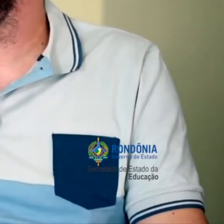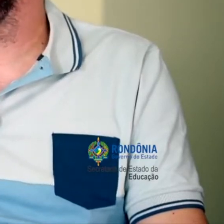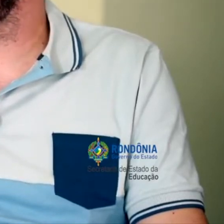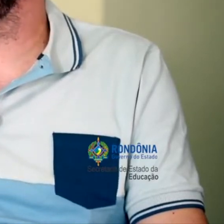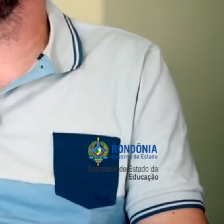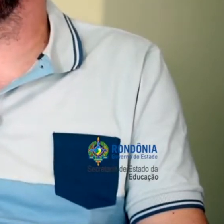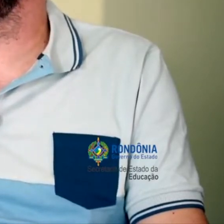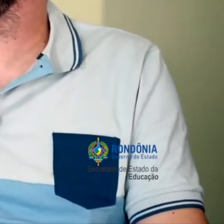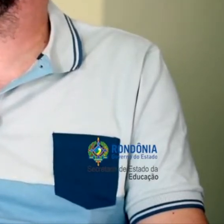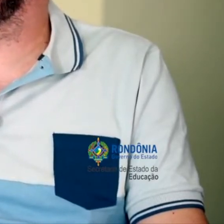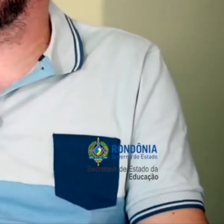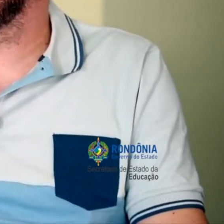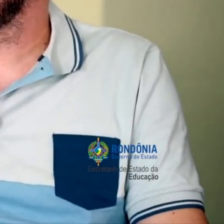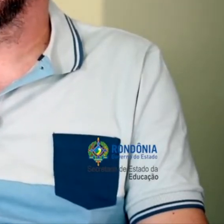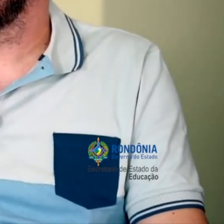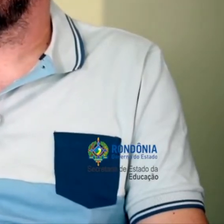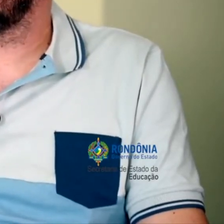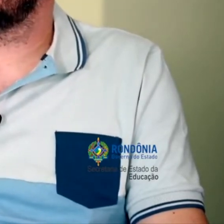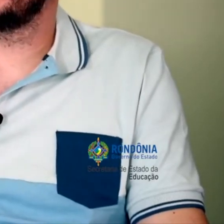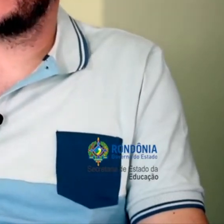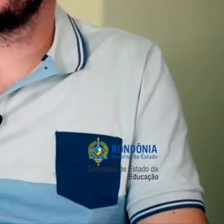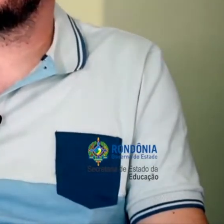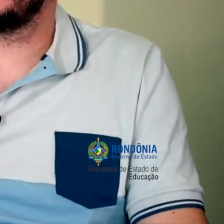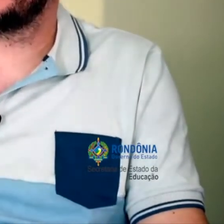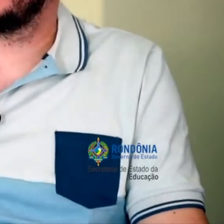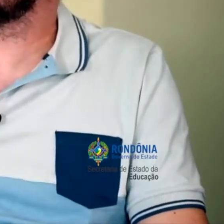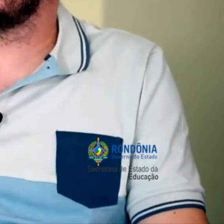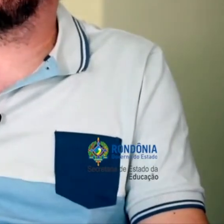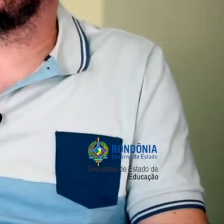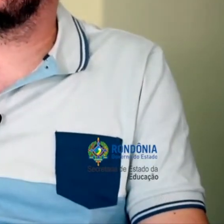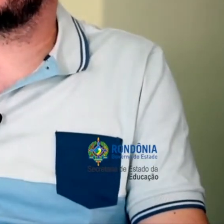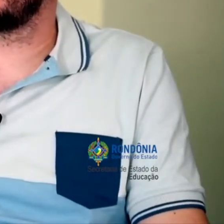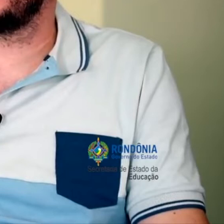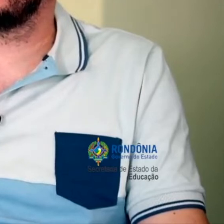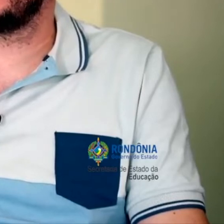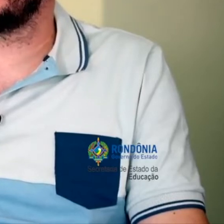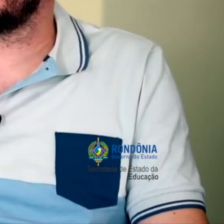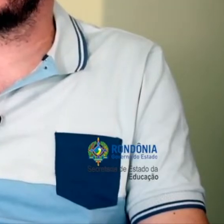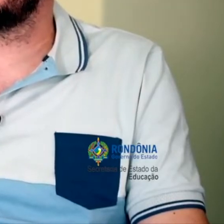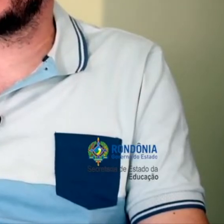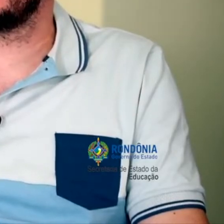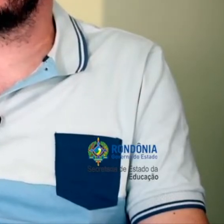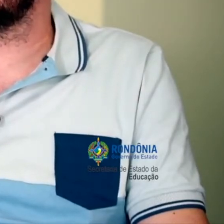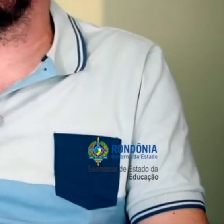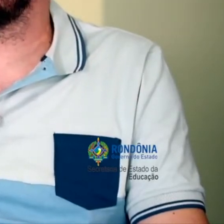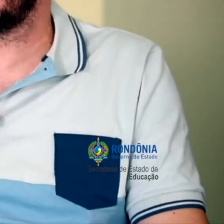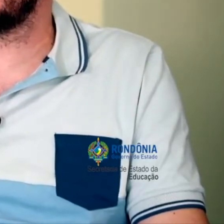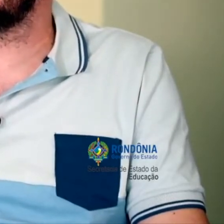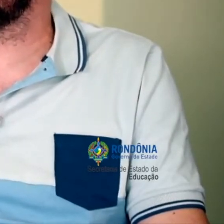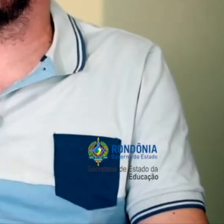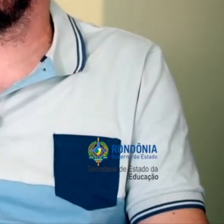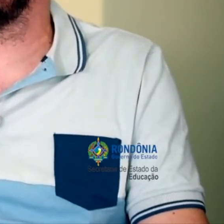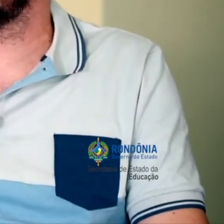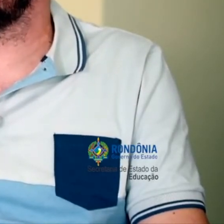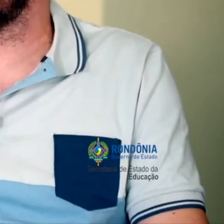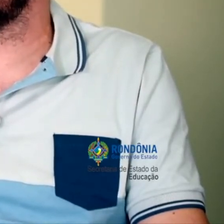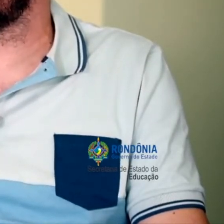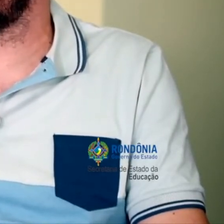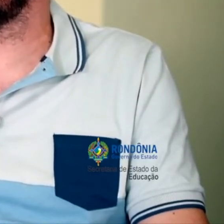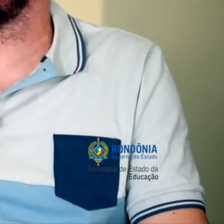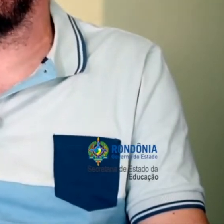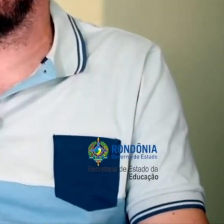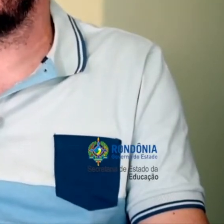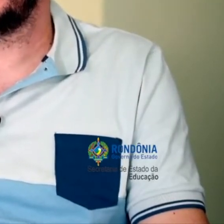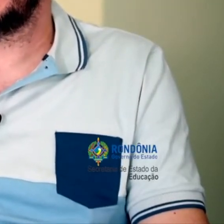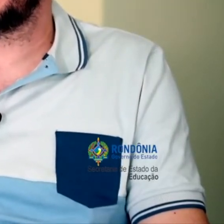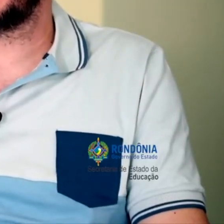academia e o Aristóteles tem o liceu. Eles estudavam de maneira mais ampla, mas já começavam lá uma espécie de universidade, mas ainda era